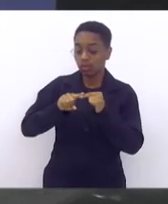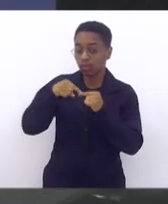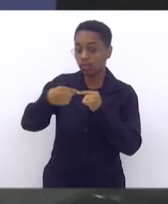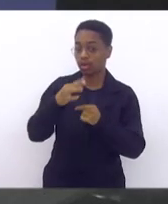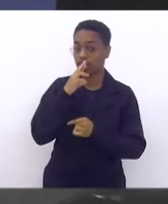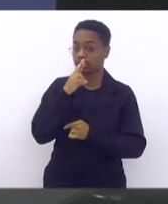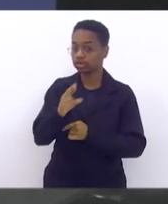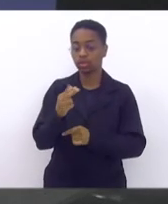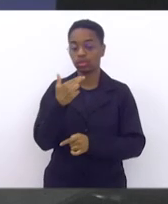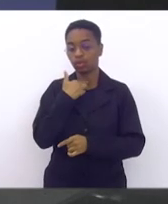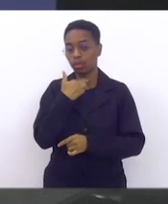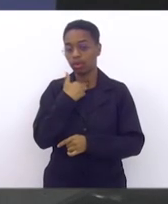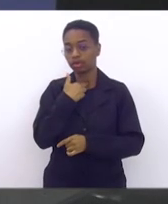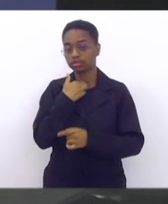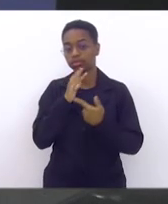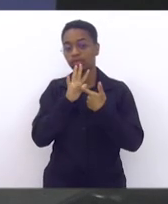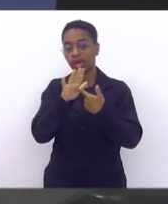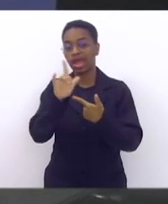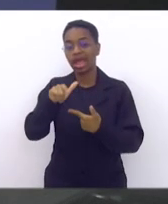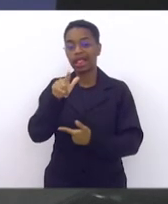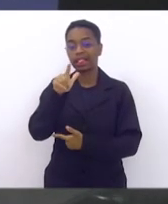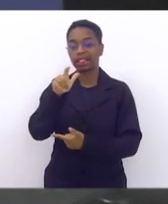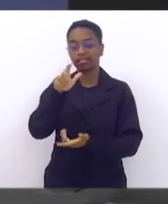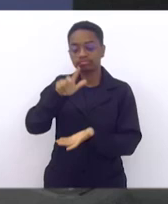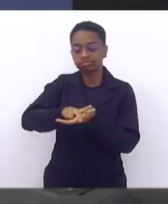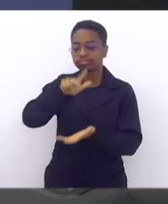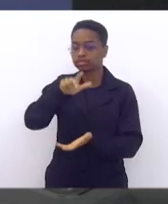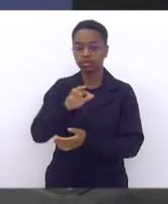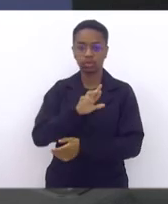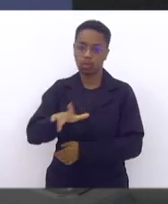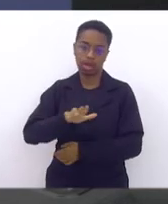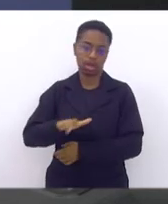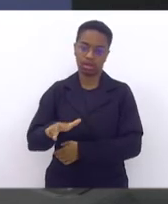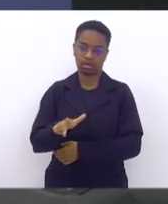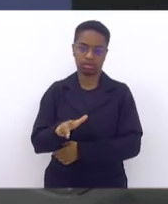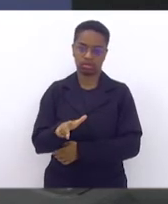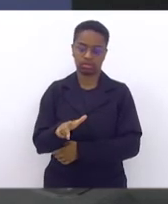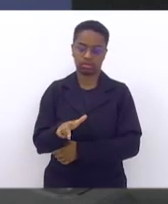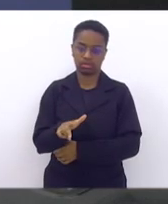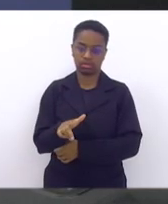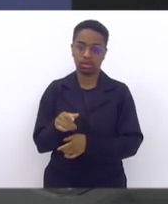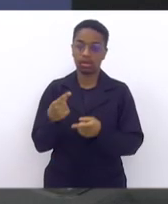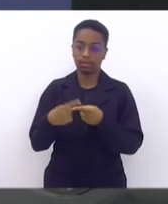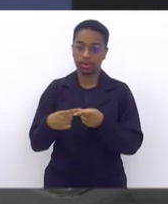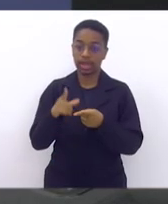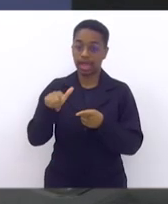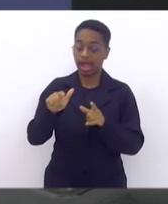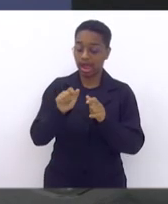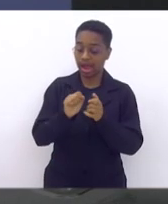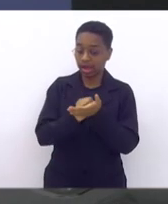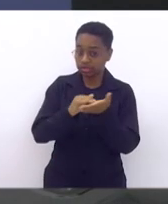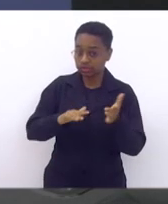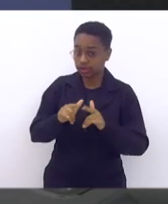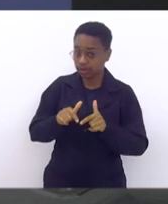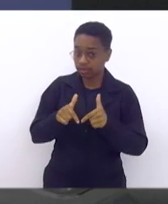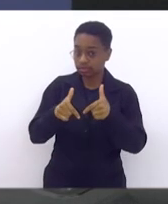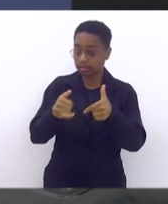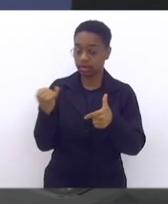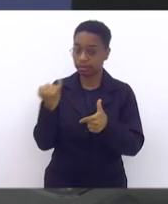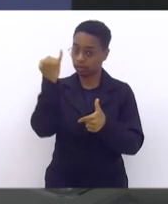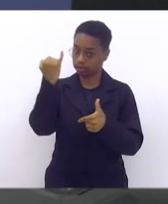não pode ser considerado como um laudo. Isso não é um laudo, embora seja uma atividade importante para a